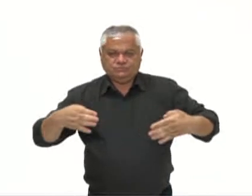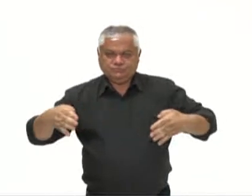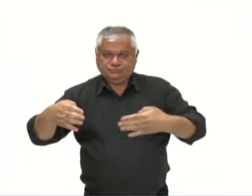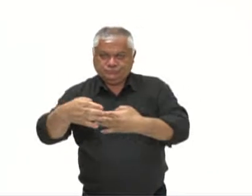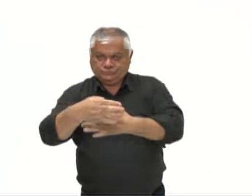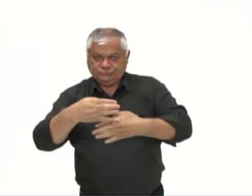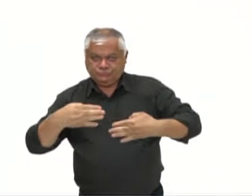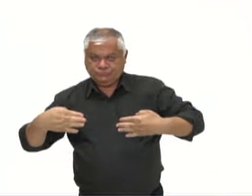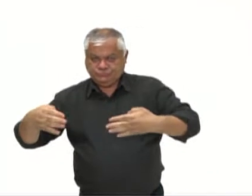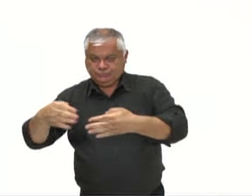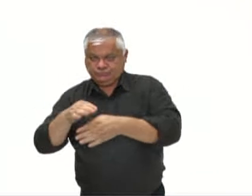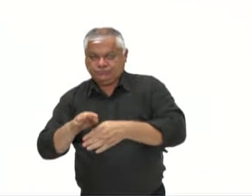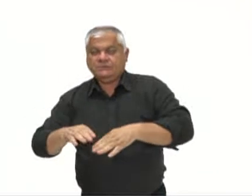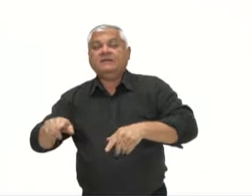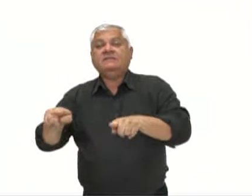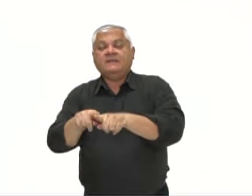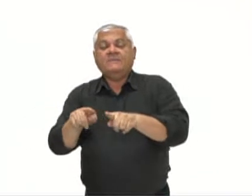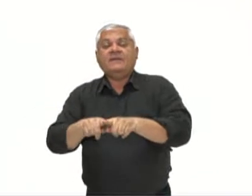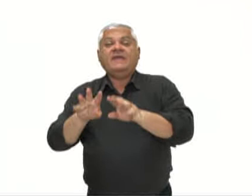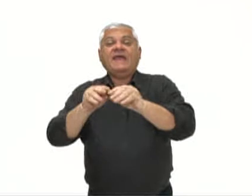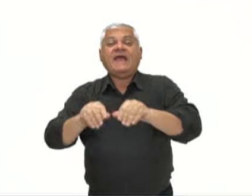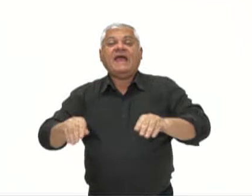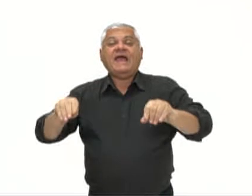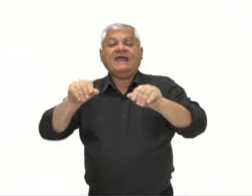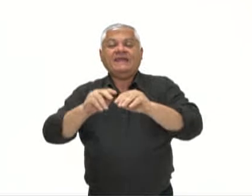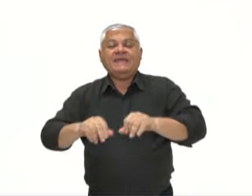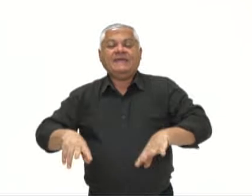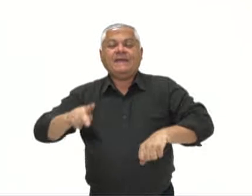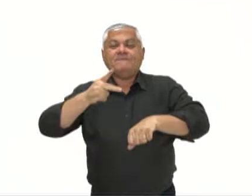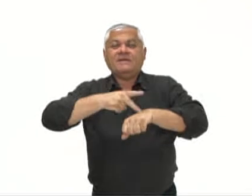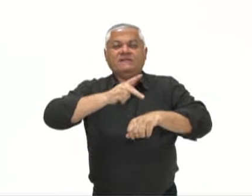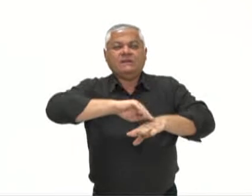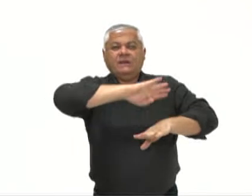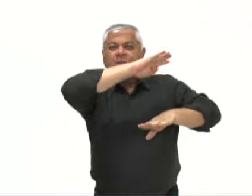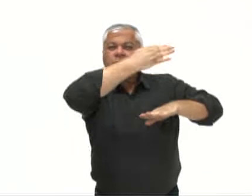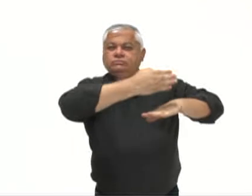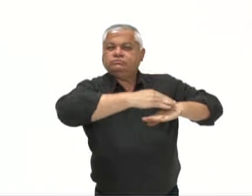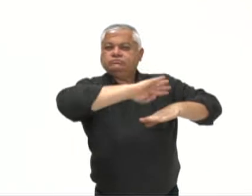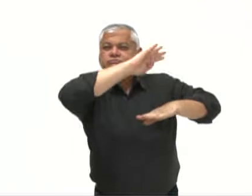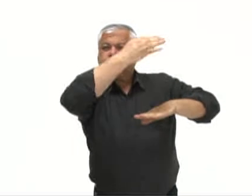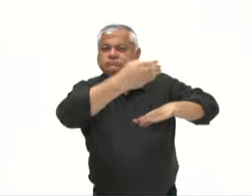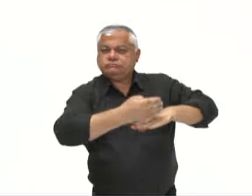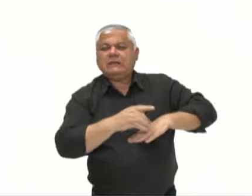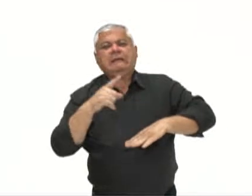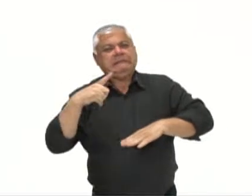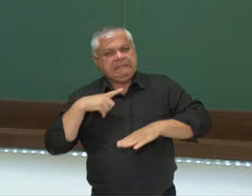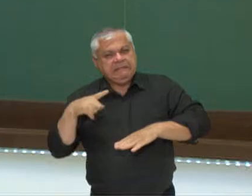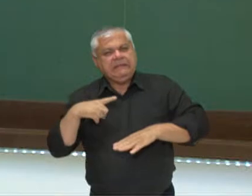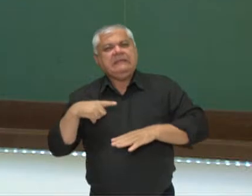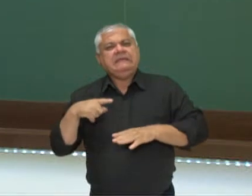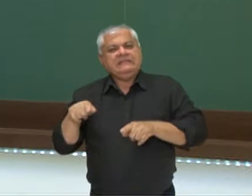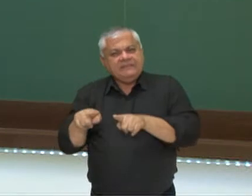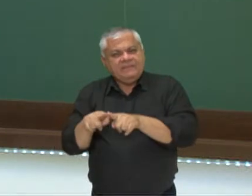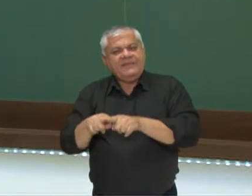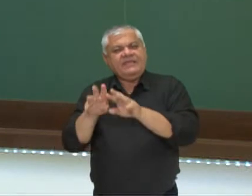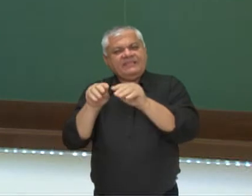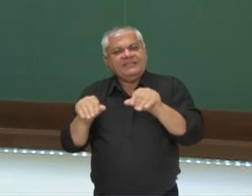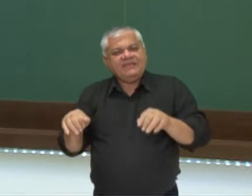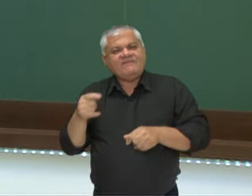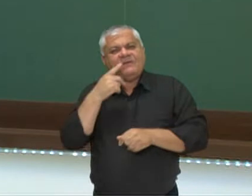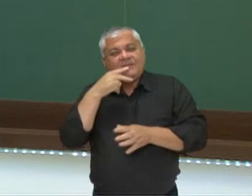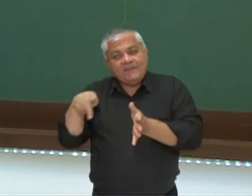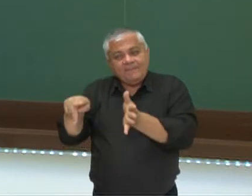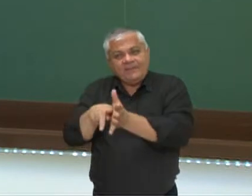principalmente portos de areia, pedreiras e saibreiras. Então, locais da onde se obtém areia, saibro, nessa região da